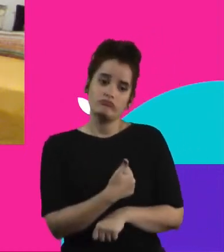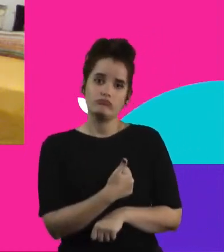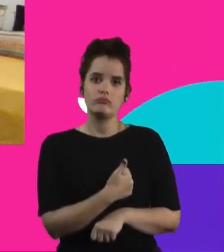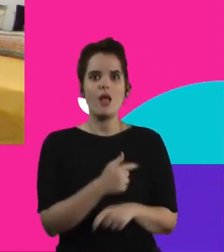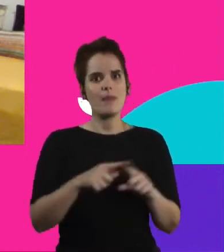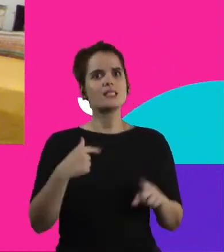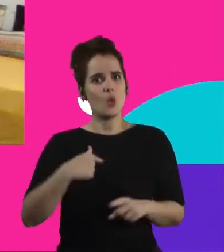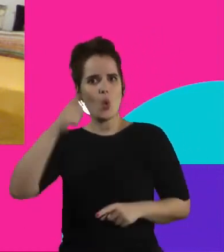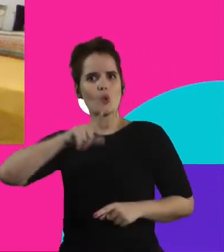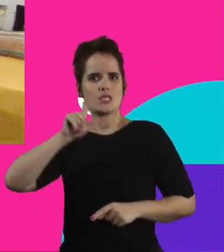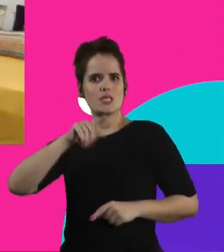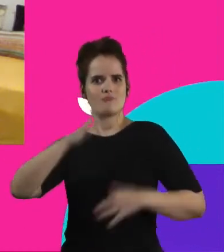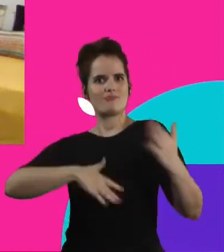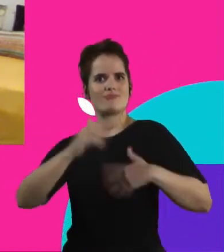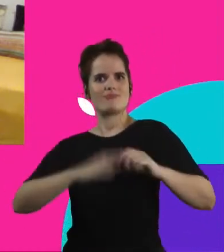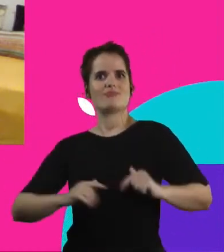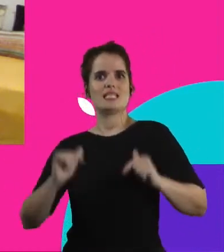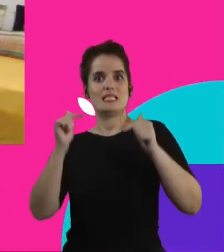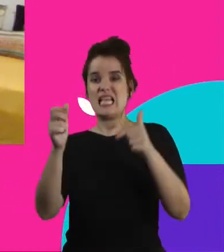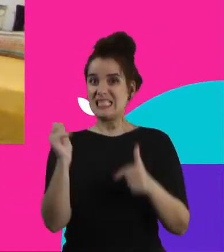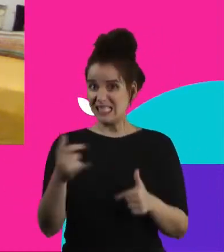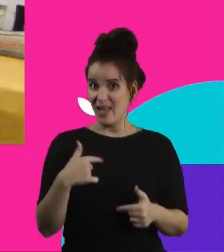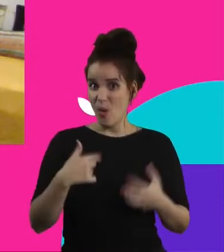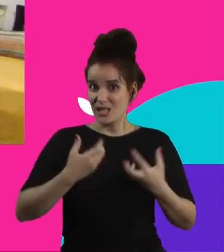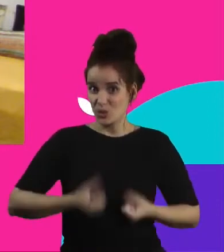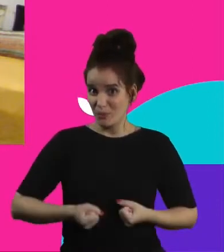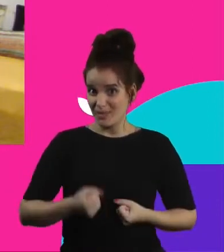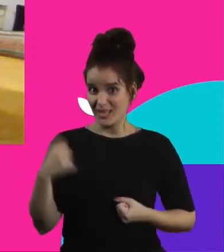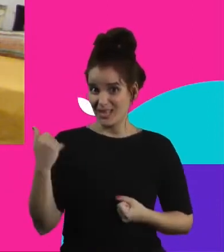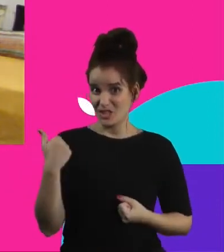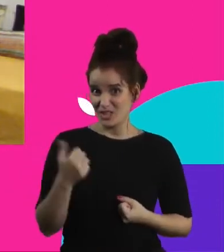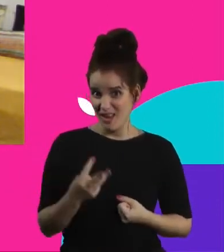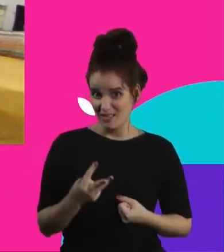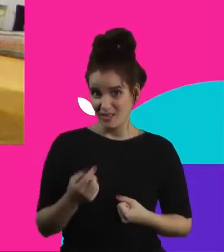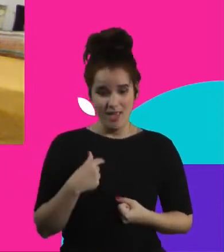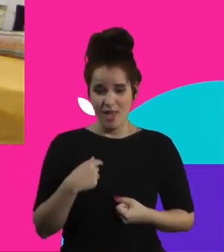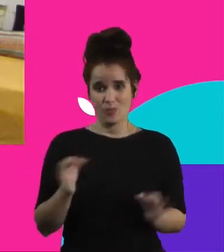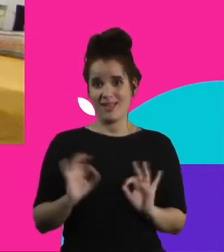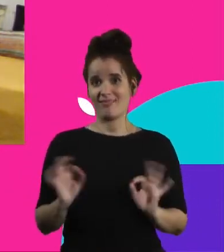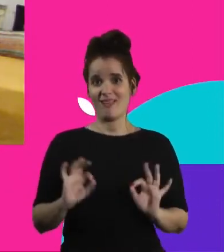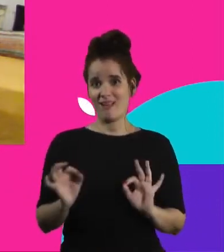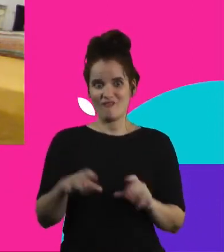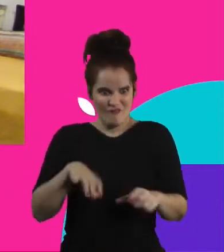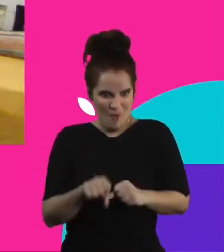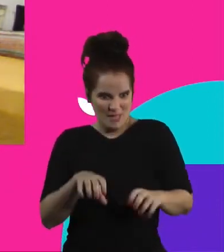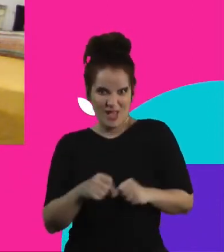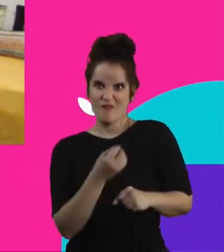que eu sou, né? Se eu tivesse me assumido aos 13 anos, eu não seria nada. Isso é o que eu falo sempre, né? Que é verdade.